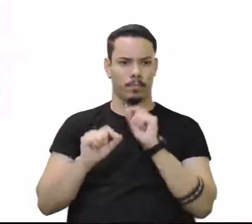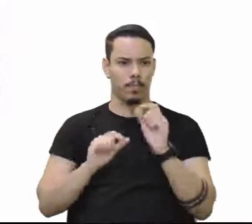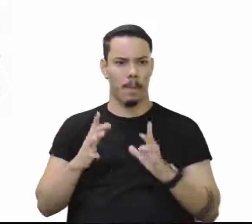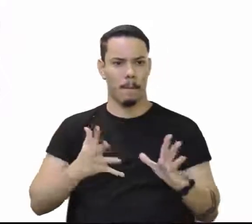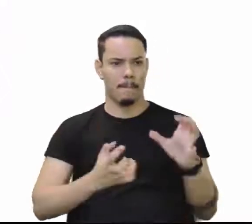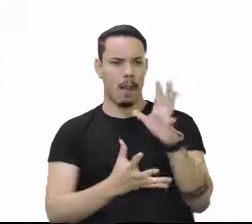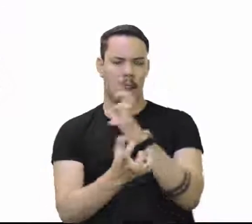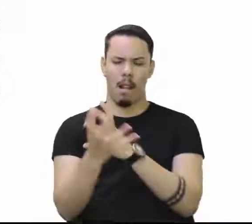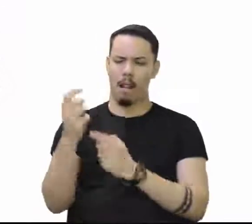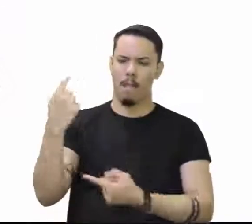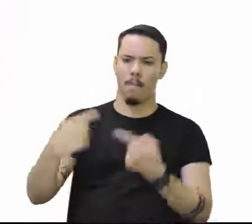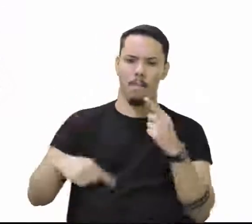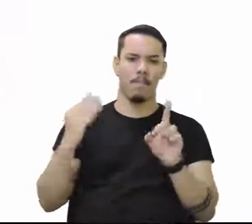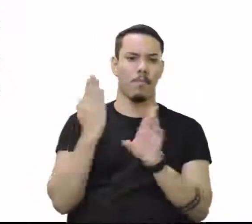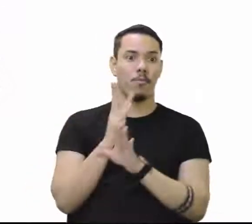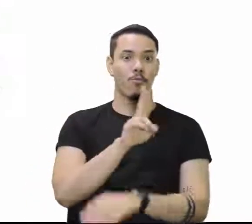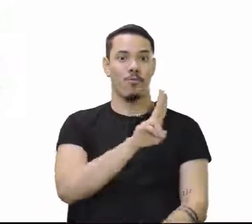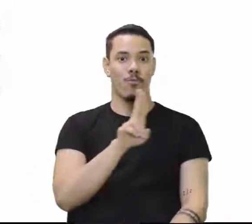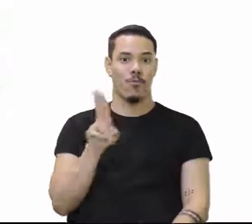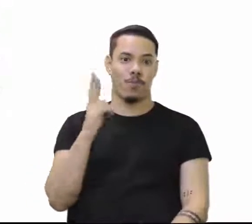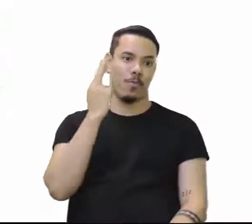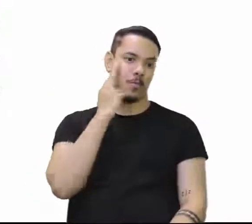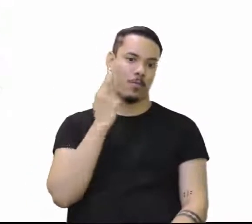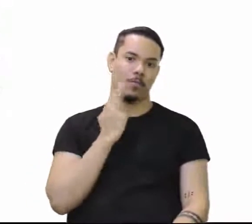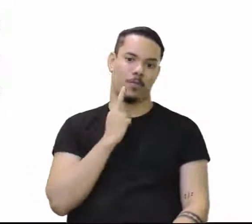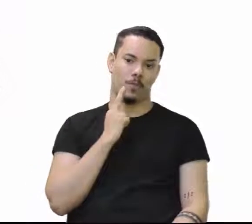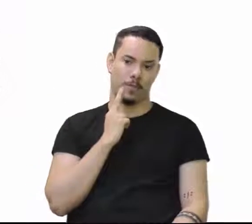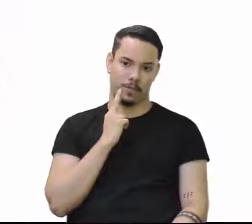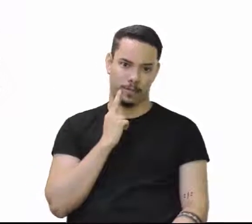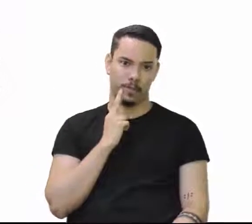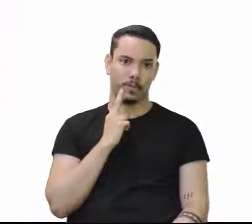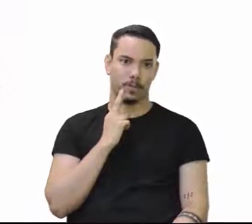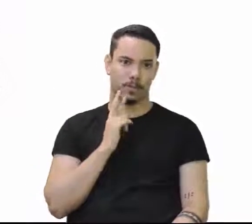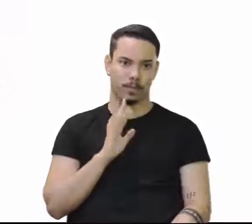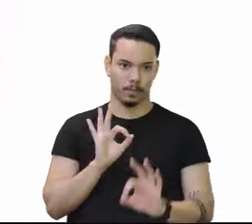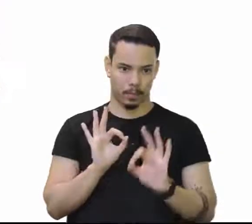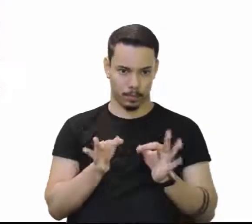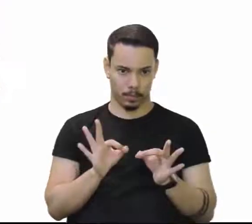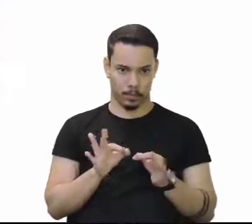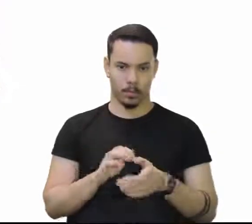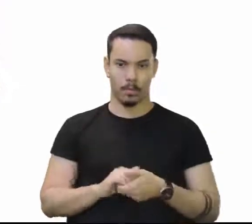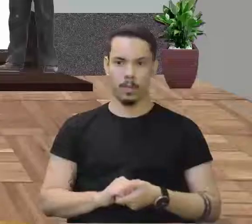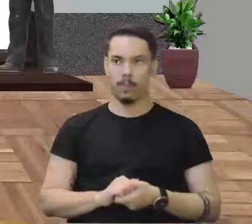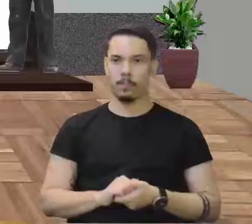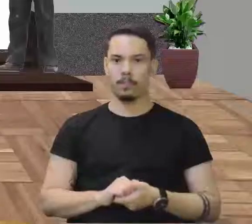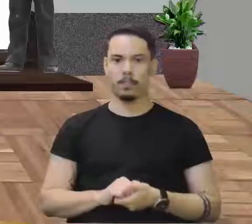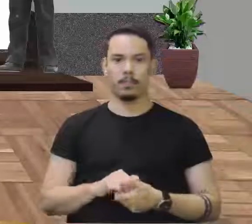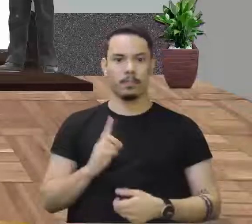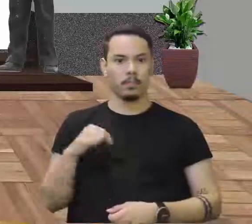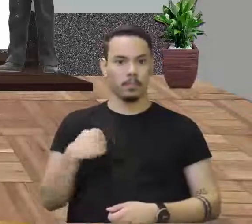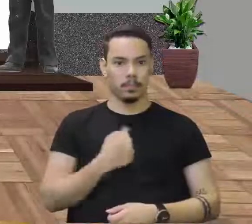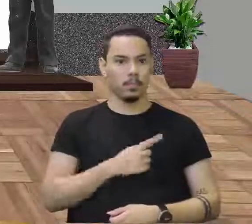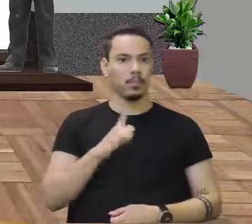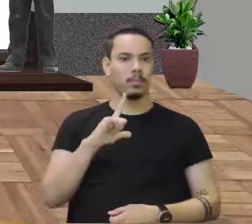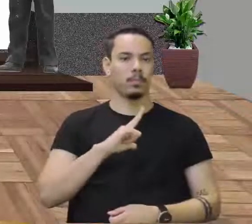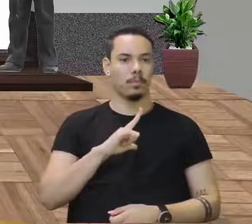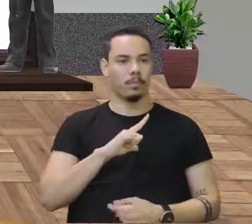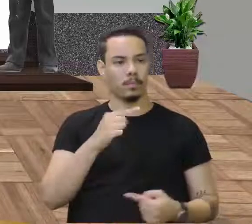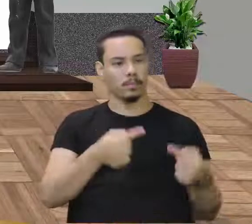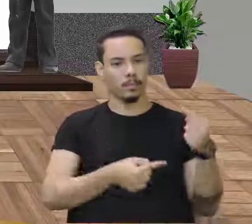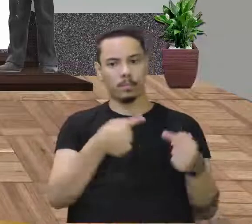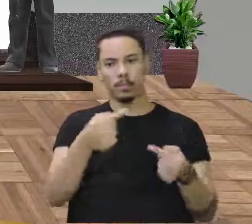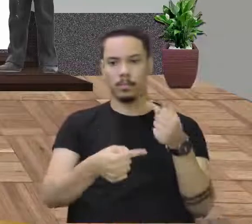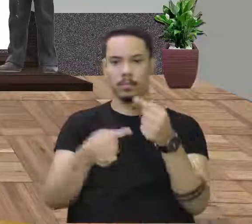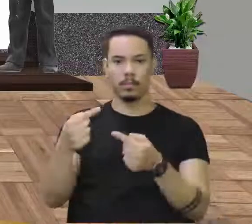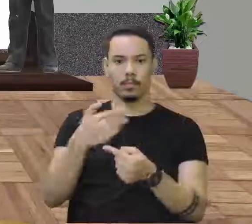briga política até pelo nome de Rondônia. Vem comigo. Nós já estamos tendo aí um